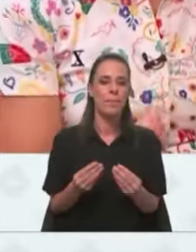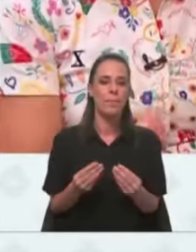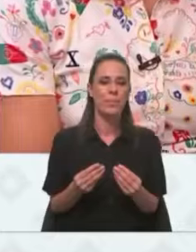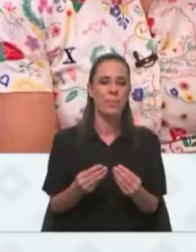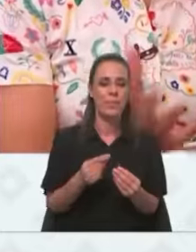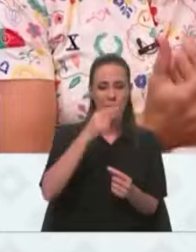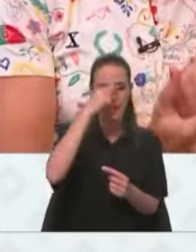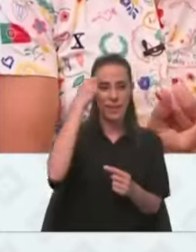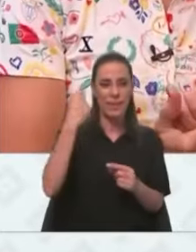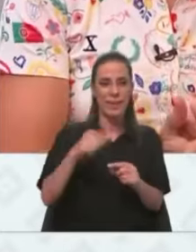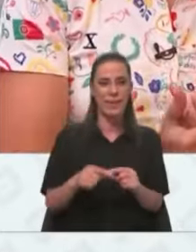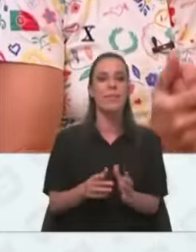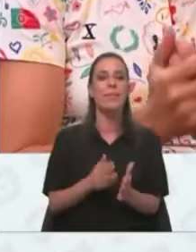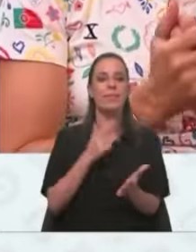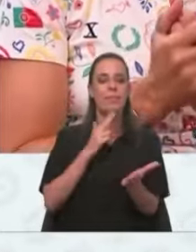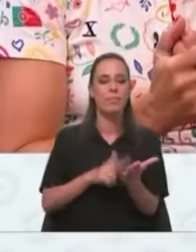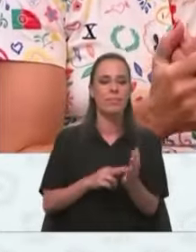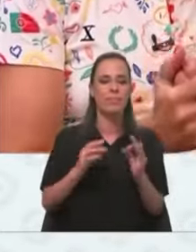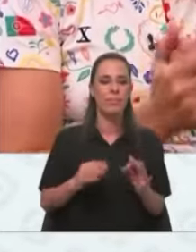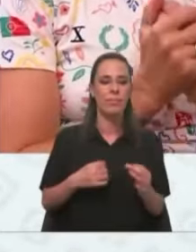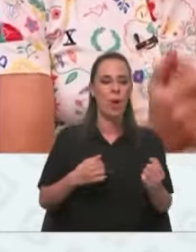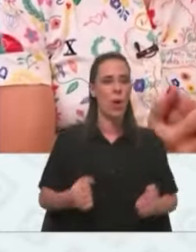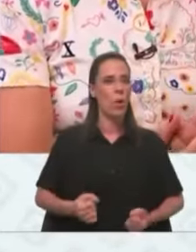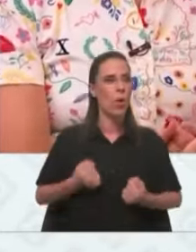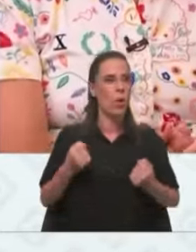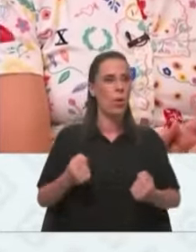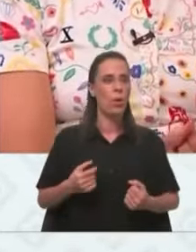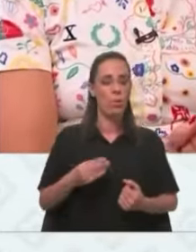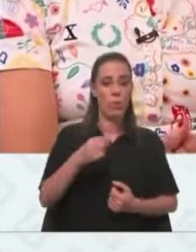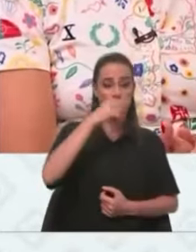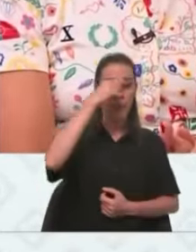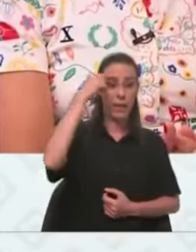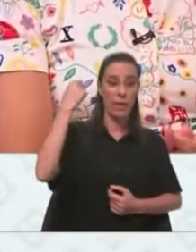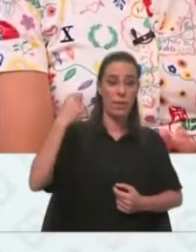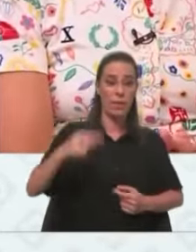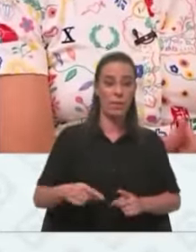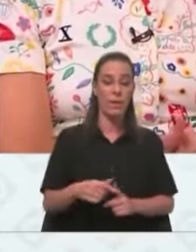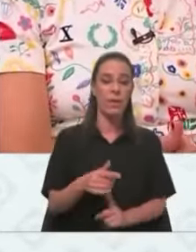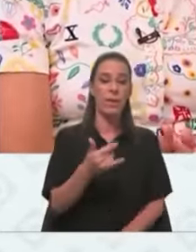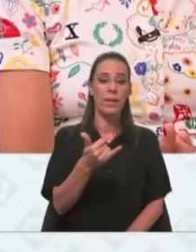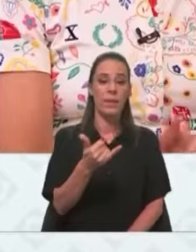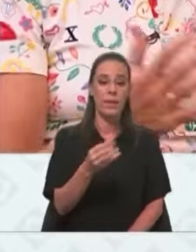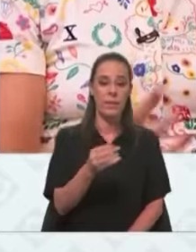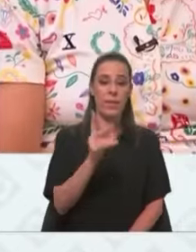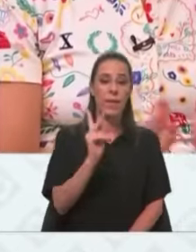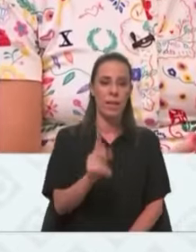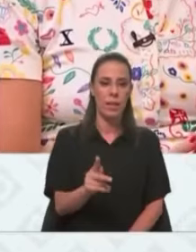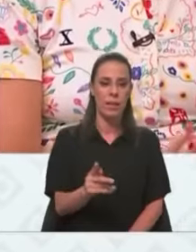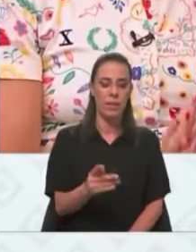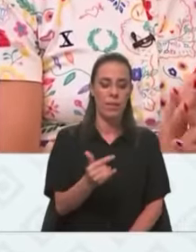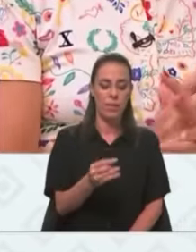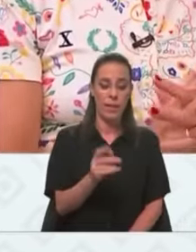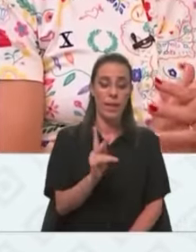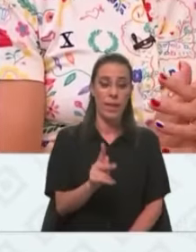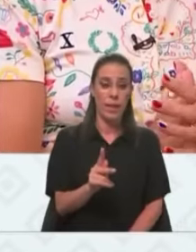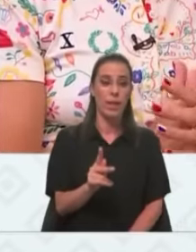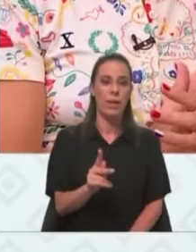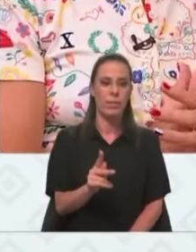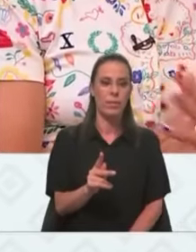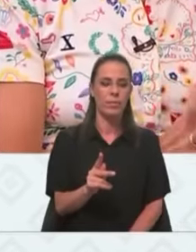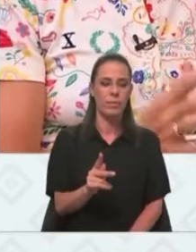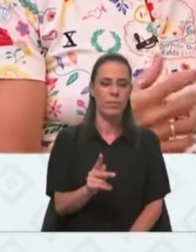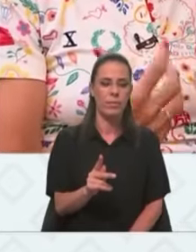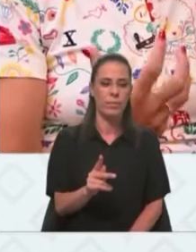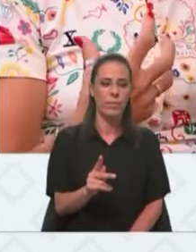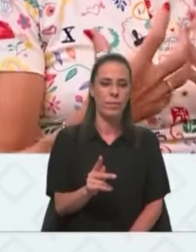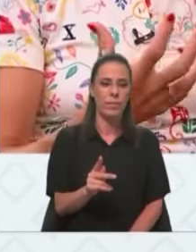foi muito duro, eu vou ser sincera. Eu nem consigo imaginar. Muito difícil, porque... São 20 quilómetros. 20 quilómetros são 20 quilómetros. É